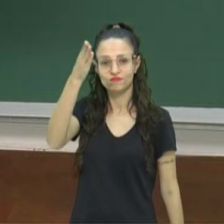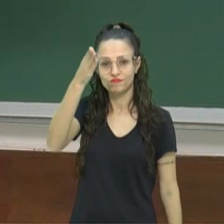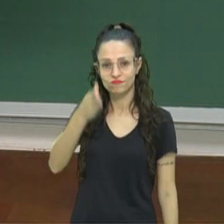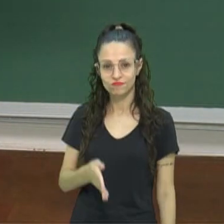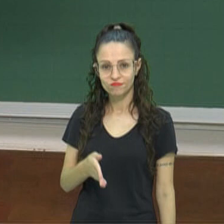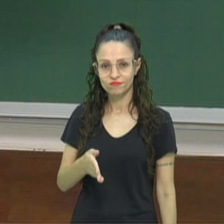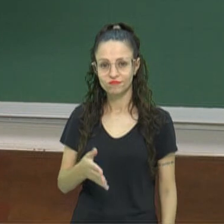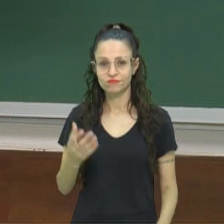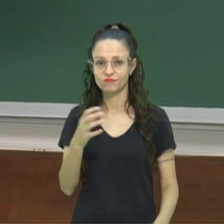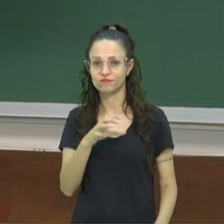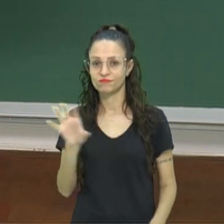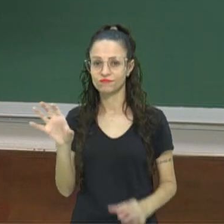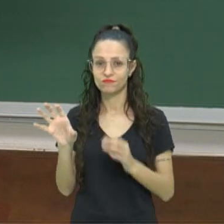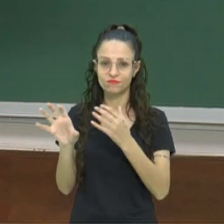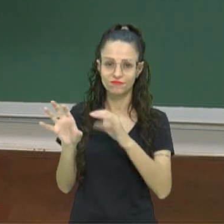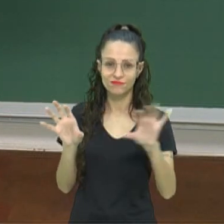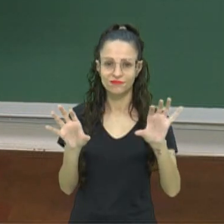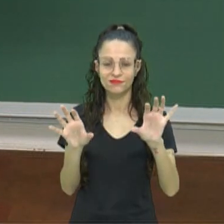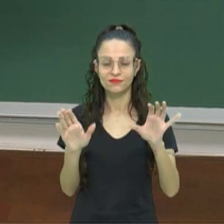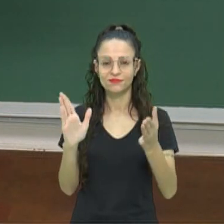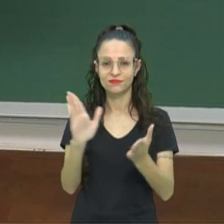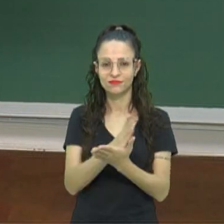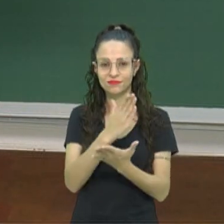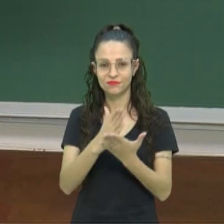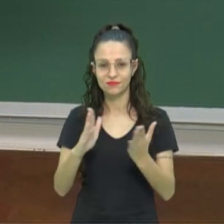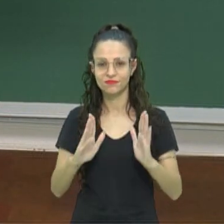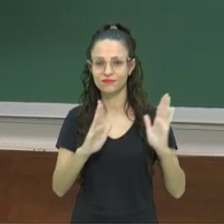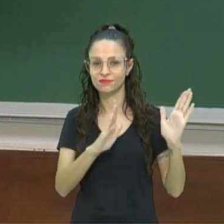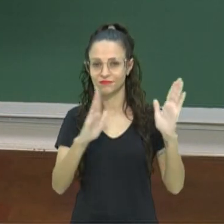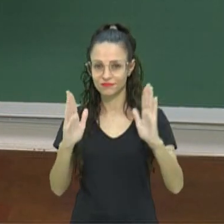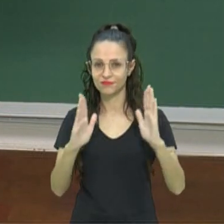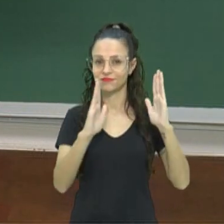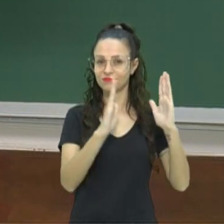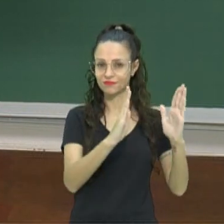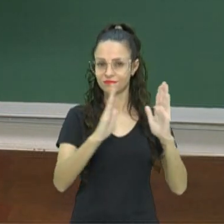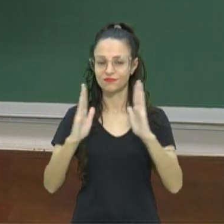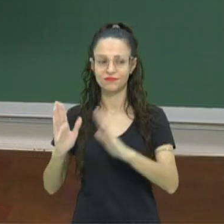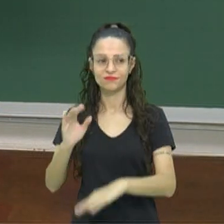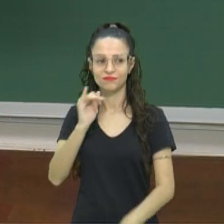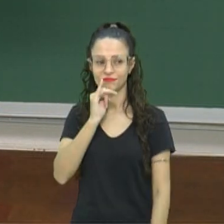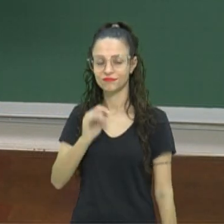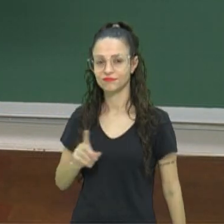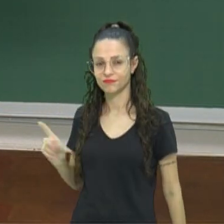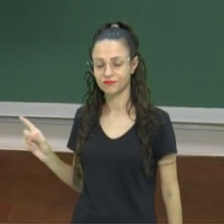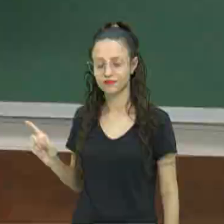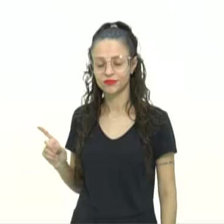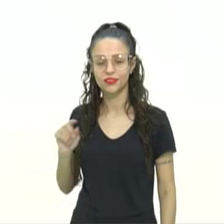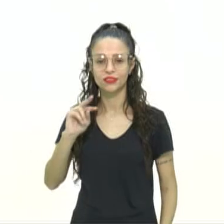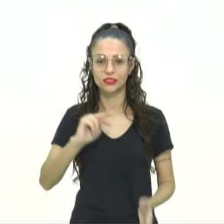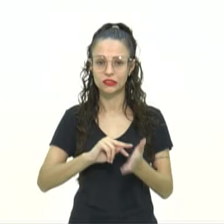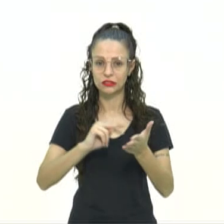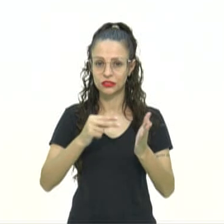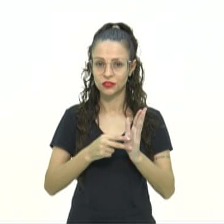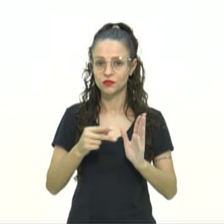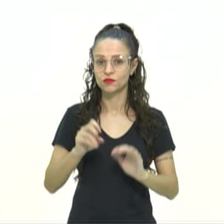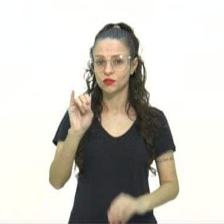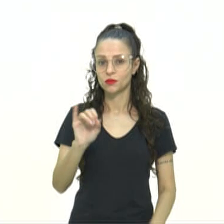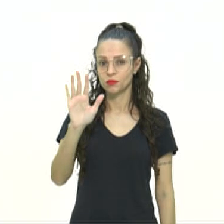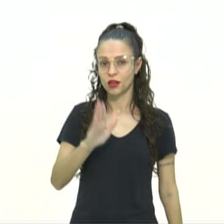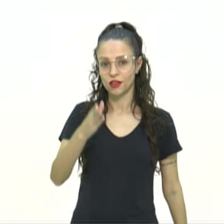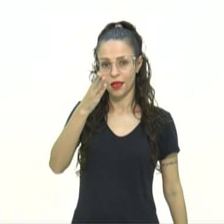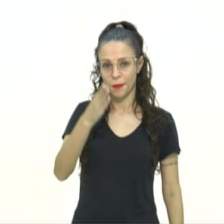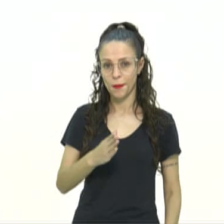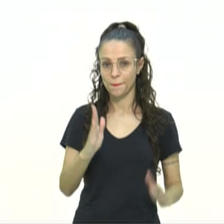vai particionar, você vai repartir em pedaços que você conhece. Então, ó, repartimos a figura inicial em